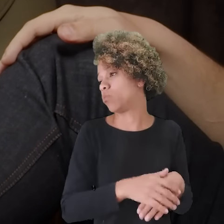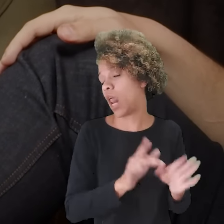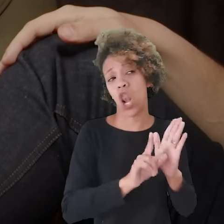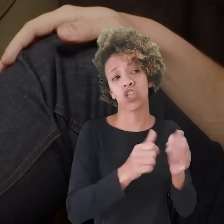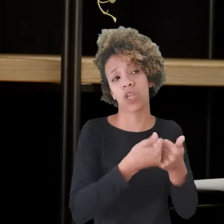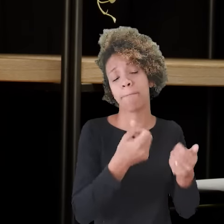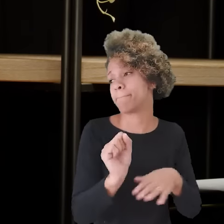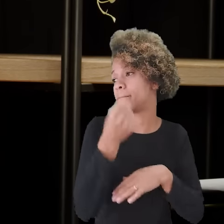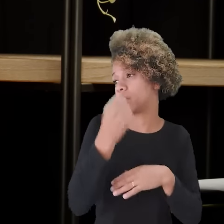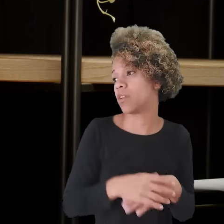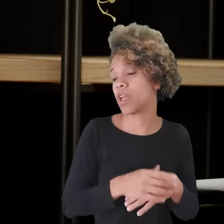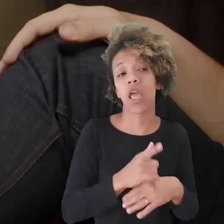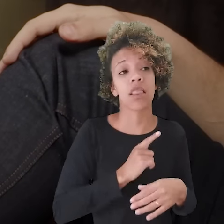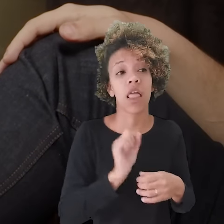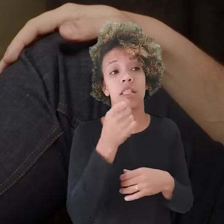exatamente